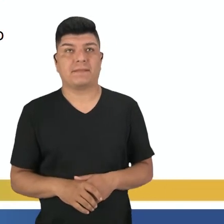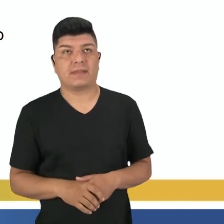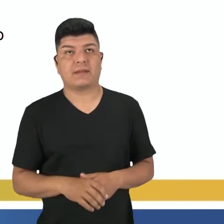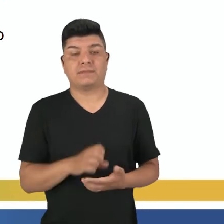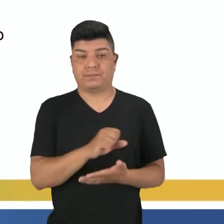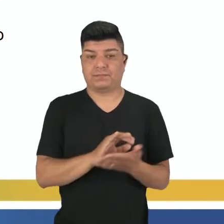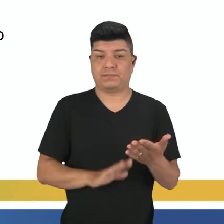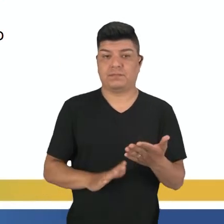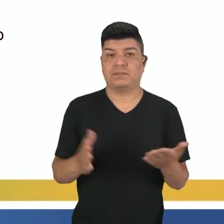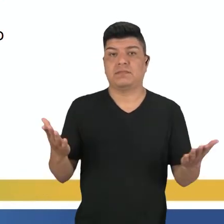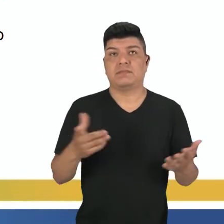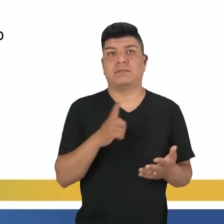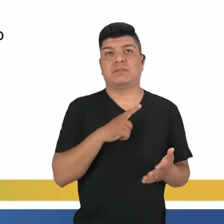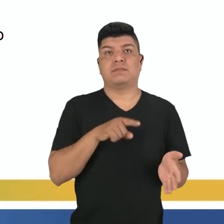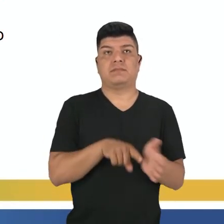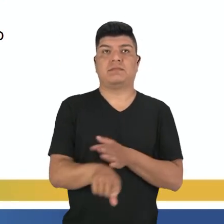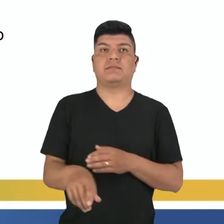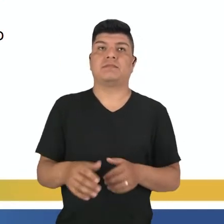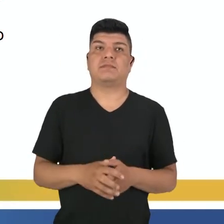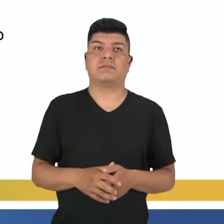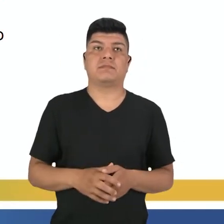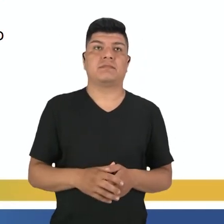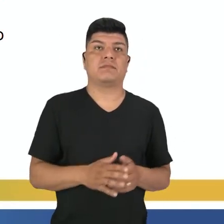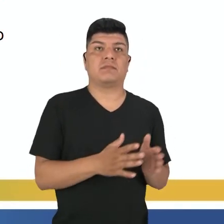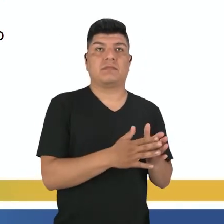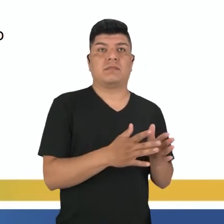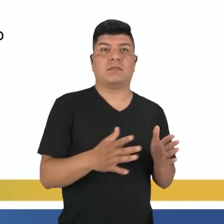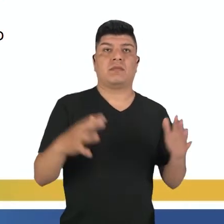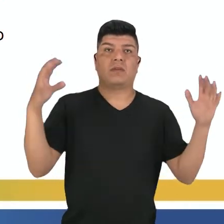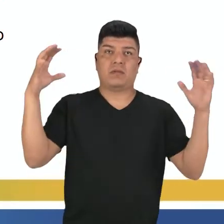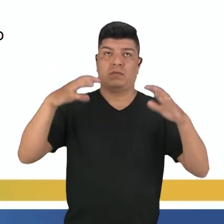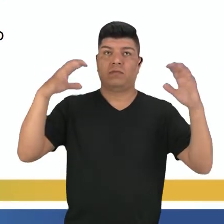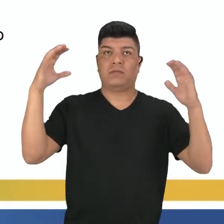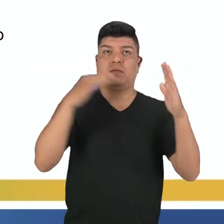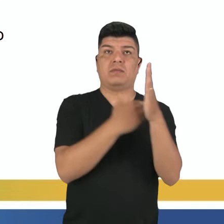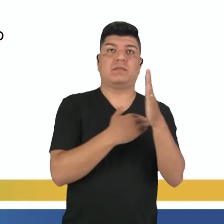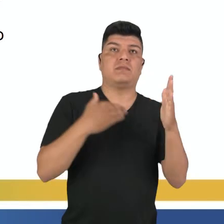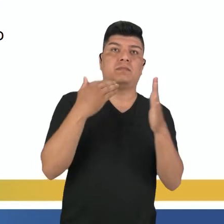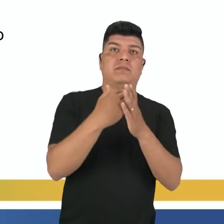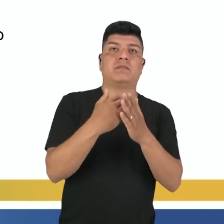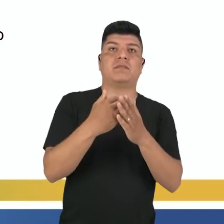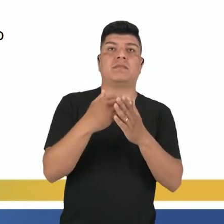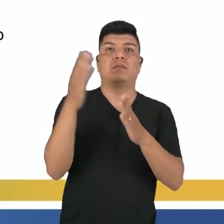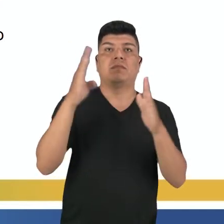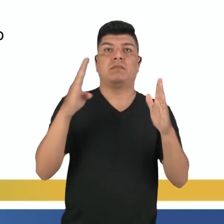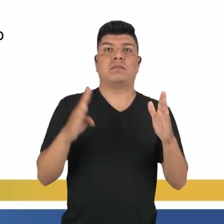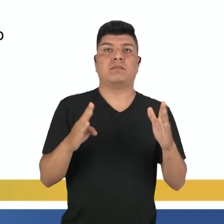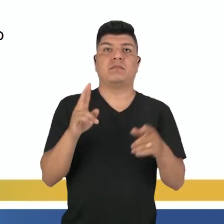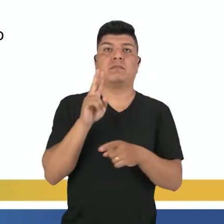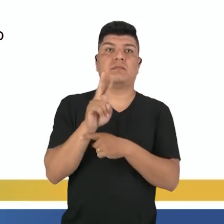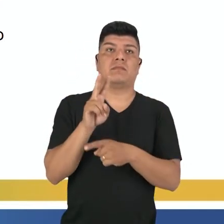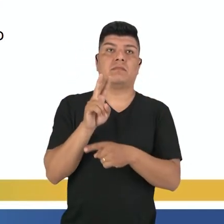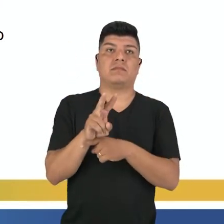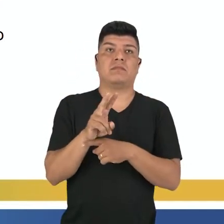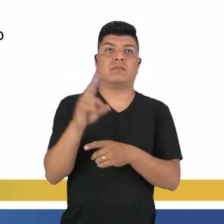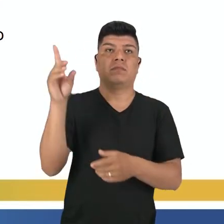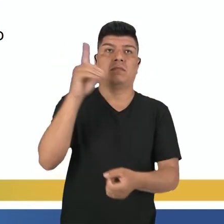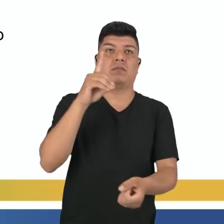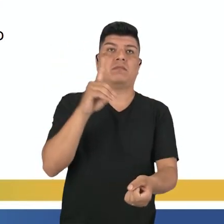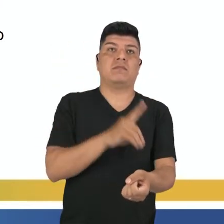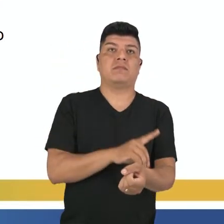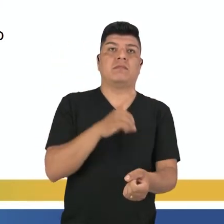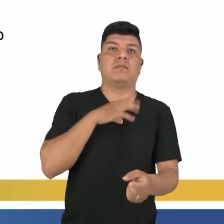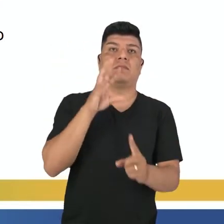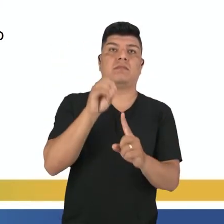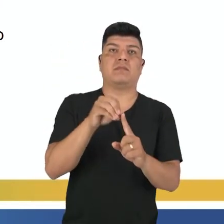nosso Exercitando nós temos essa questão. Durante as estações chuvosas, aumentam no Brasil as campanhas de prevenção à dengue, que tem